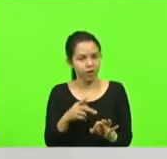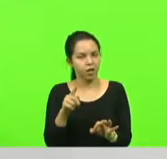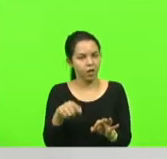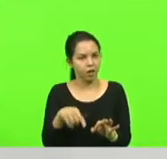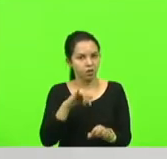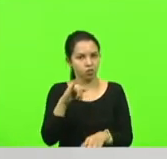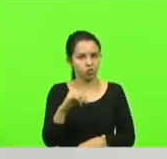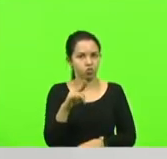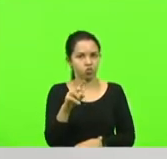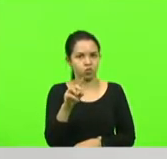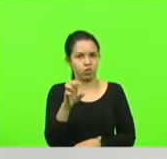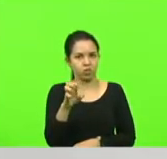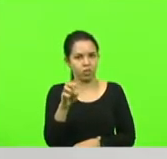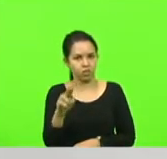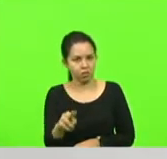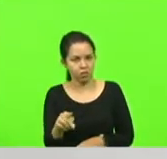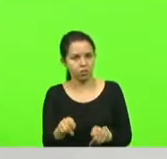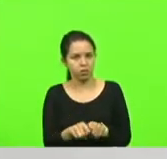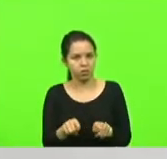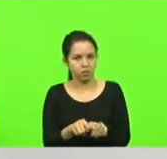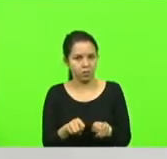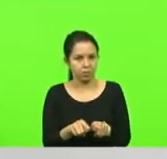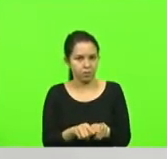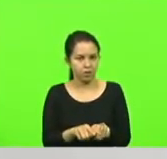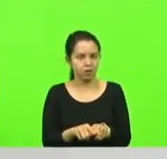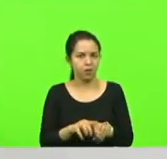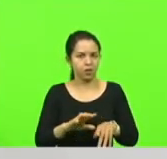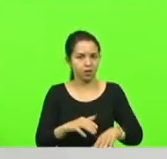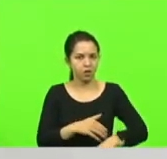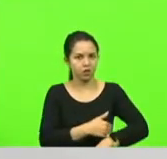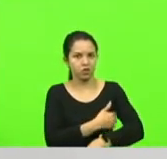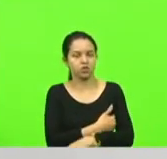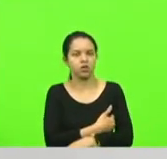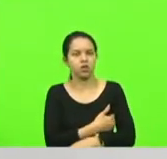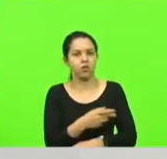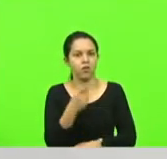está cometendo cristofobia, deputada Ana Campagnolo.